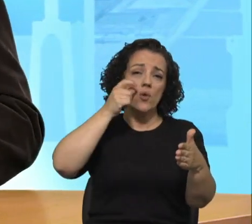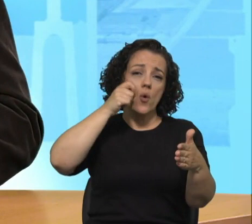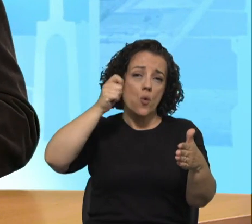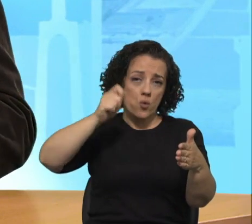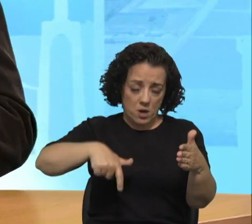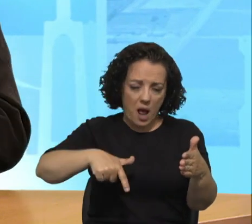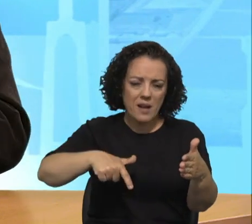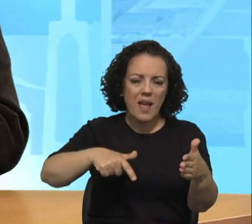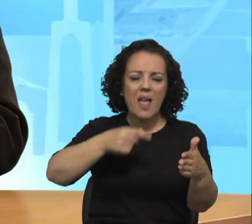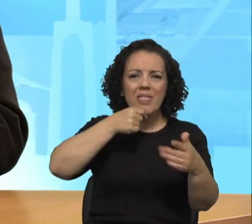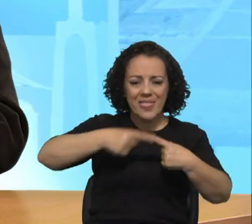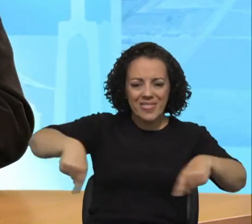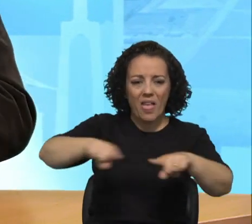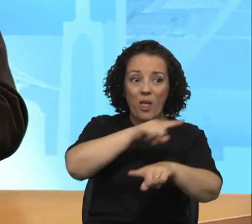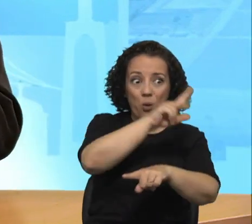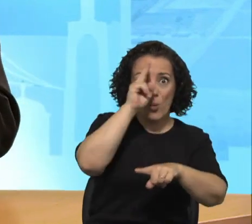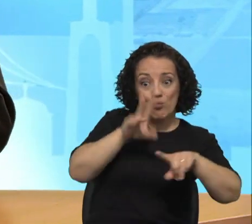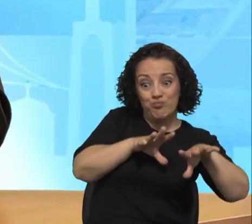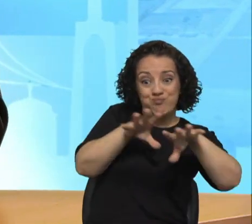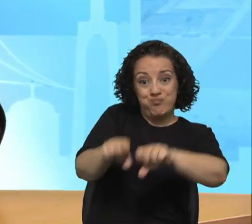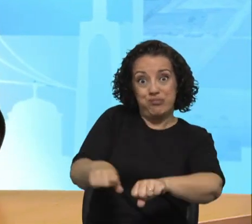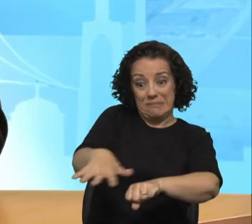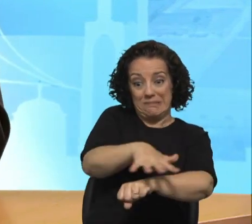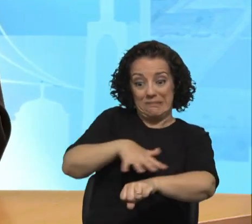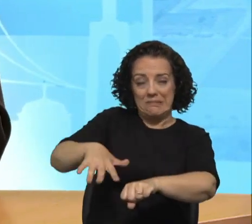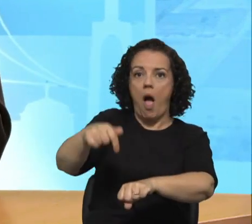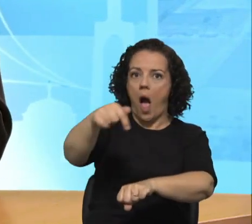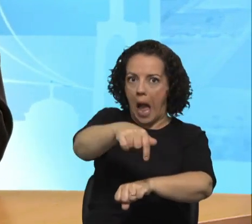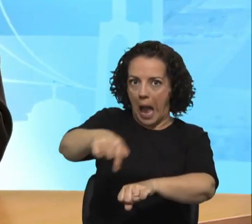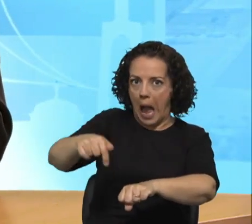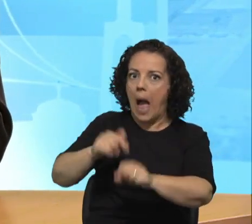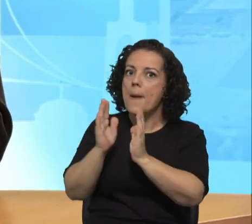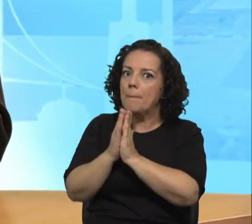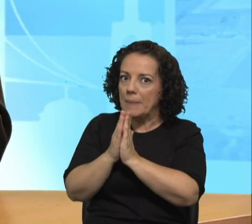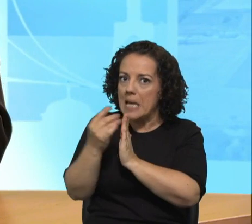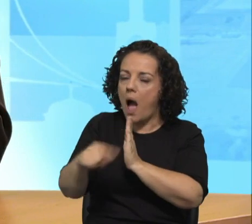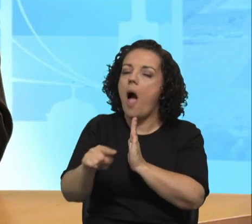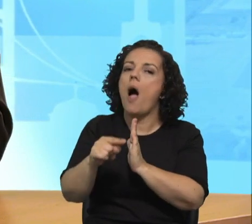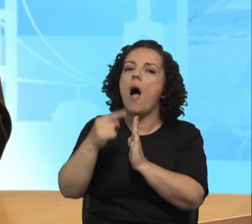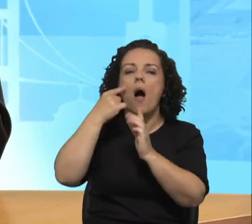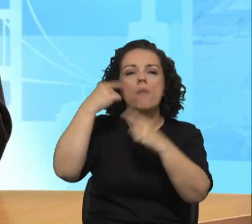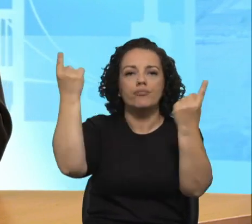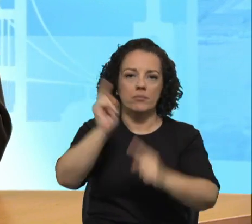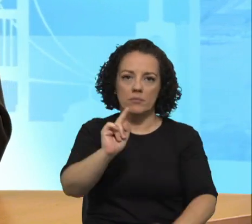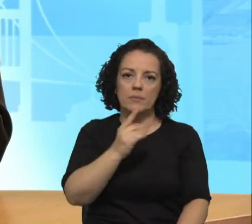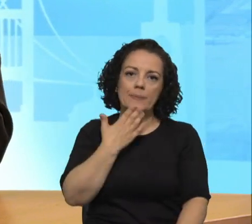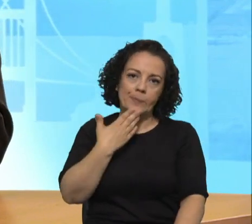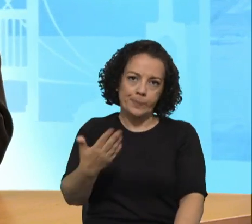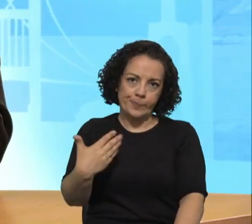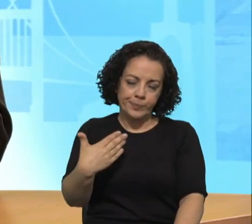é muito veiculada, exatamente para preservar não só a identidade, mas também as